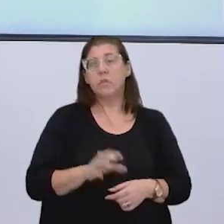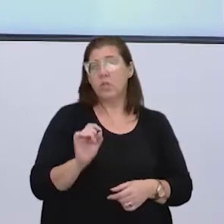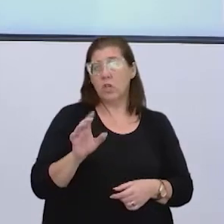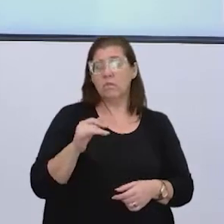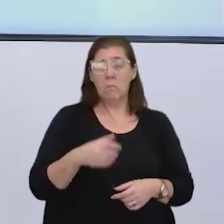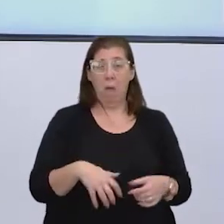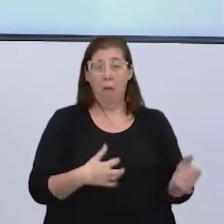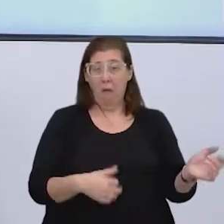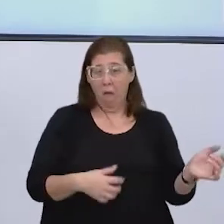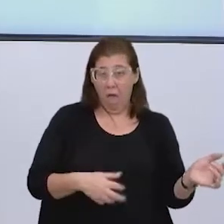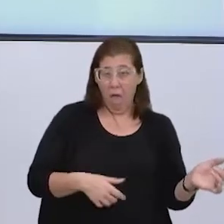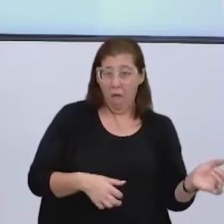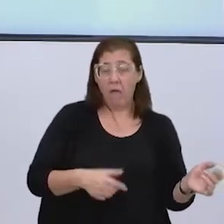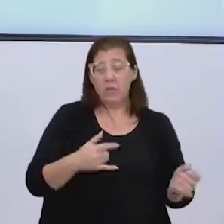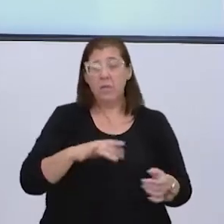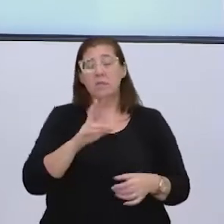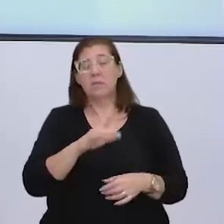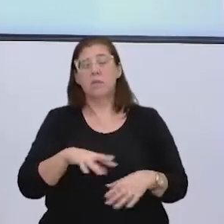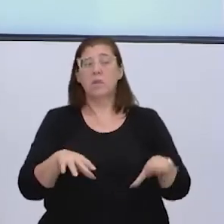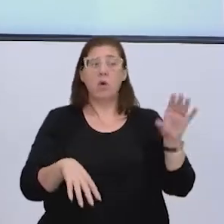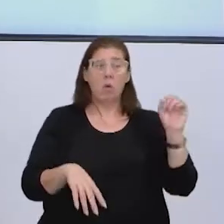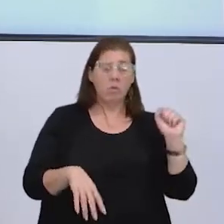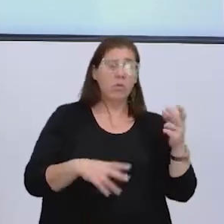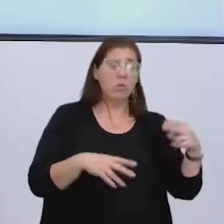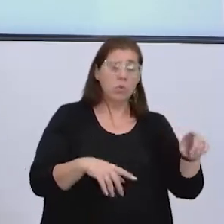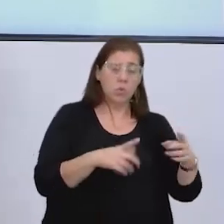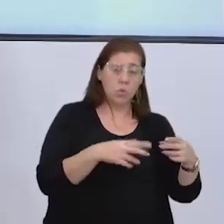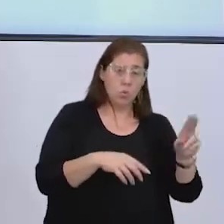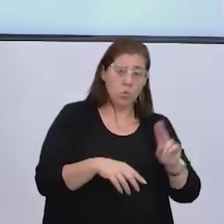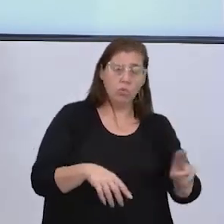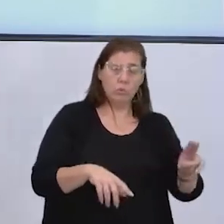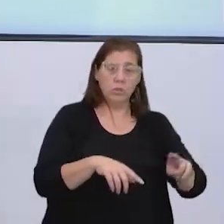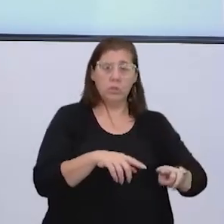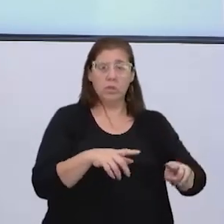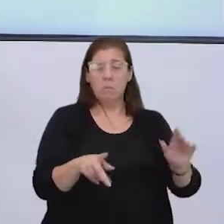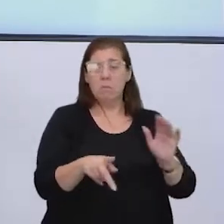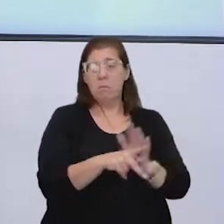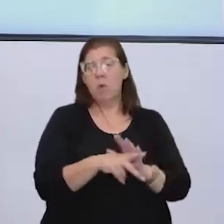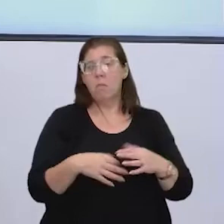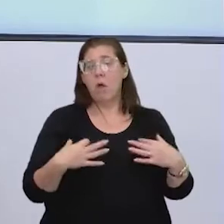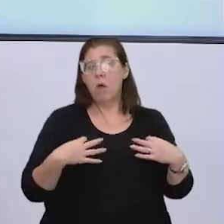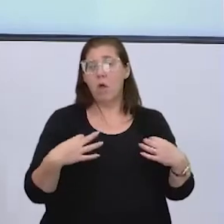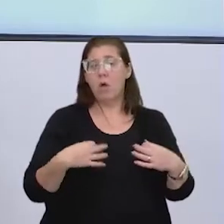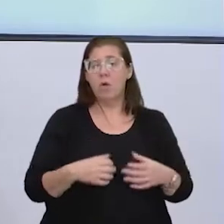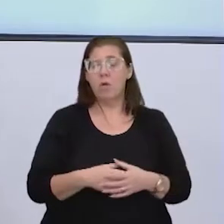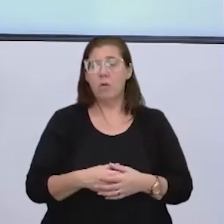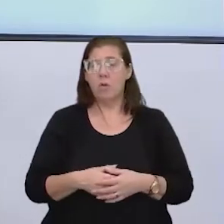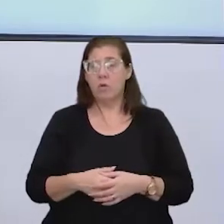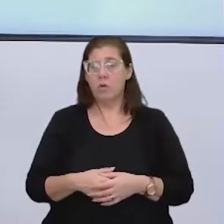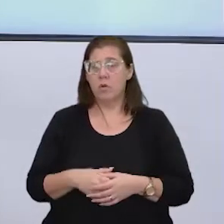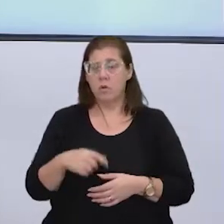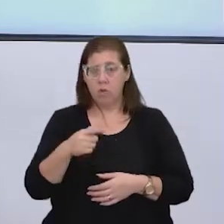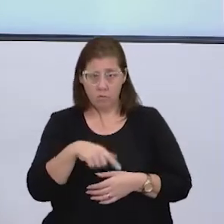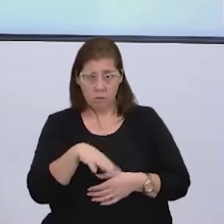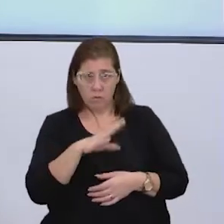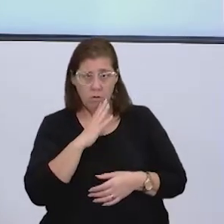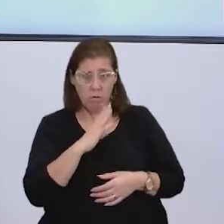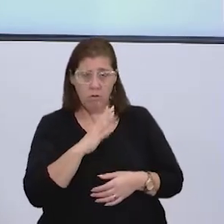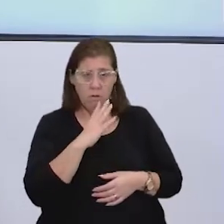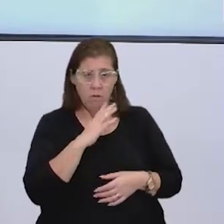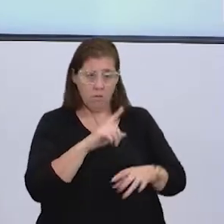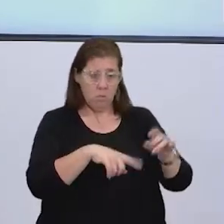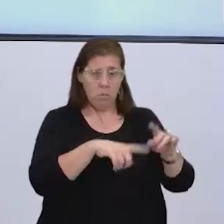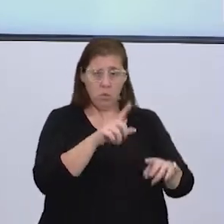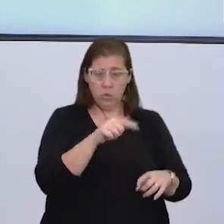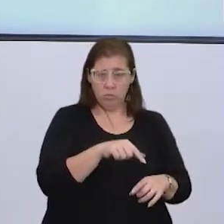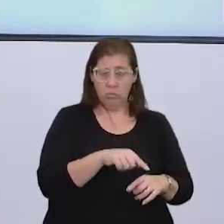o suficiente se você consome e usa isso. Aquele velho bordão do... você conhece Manowar?